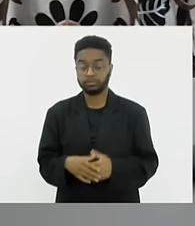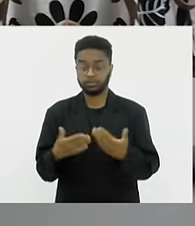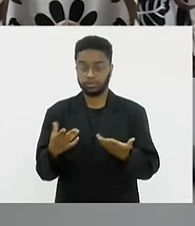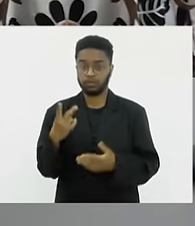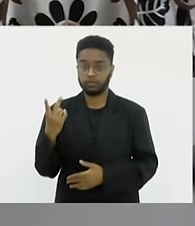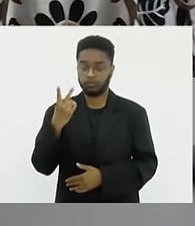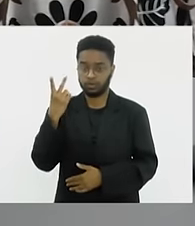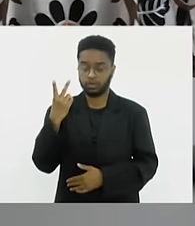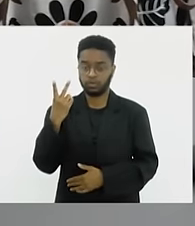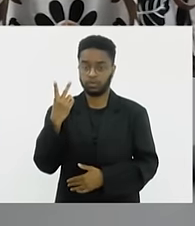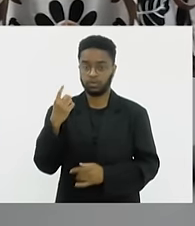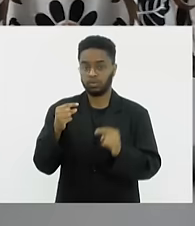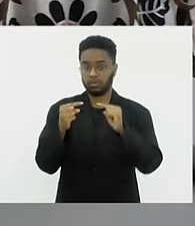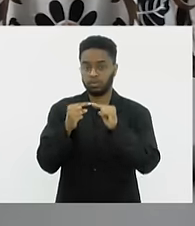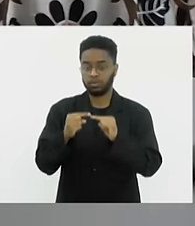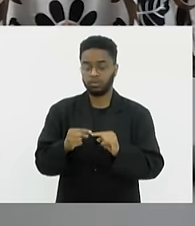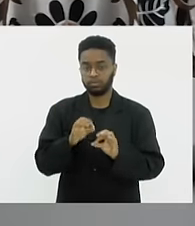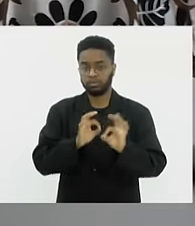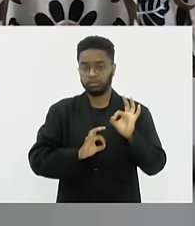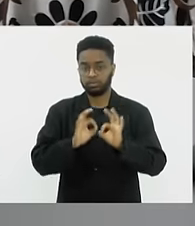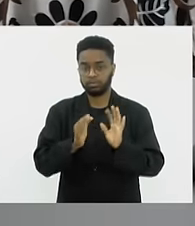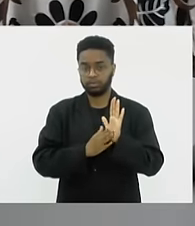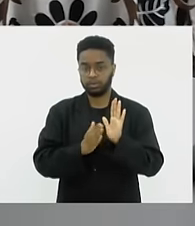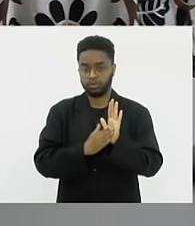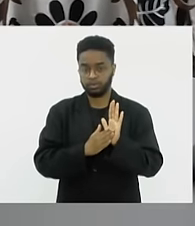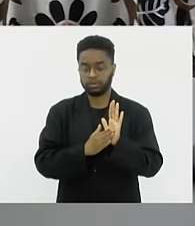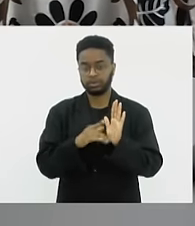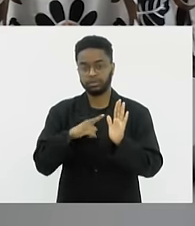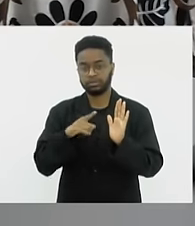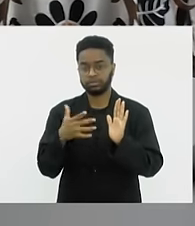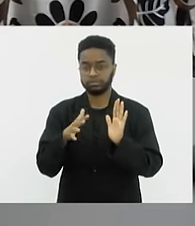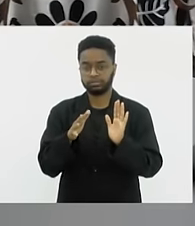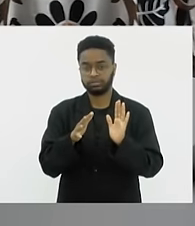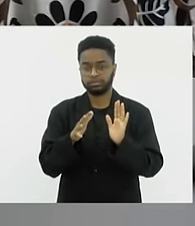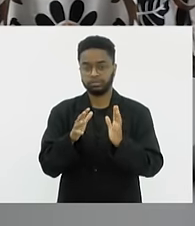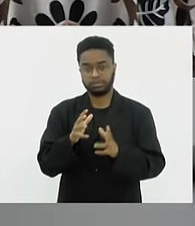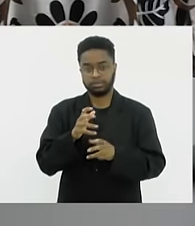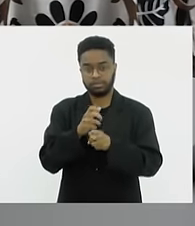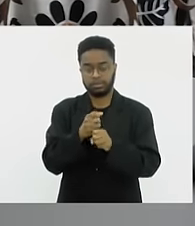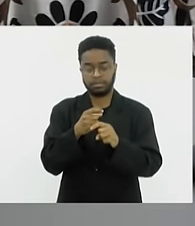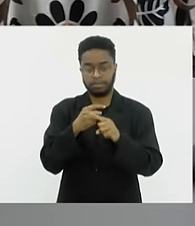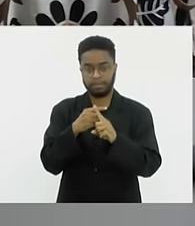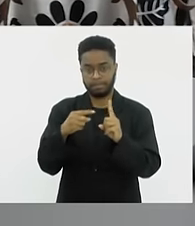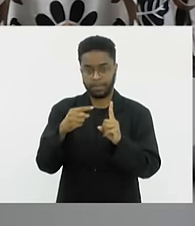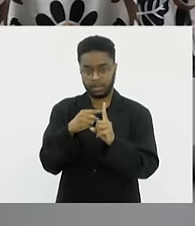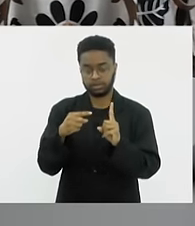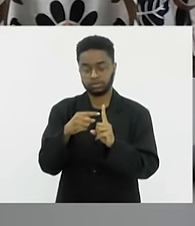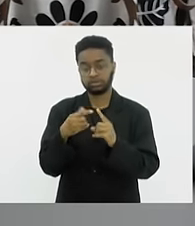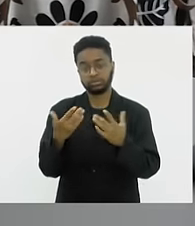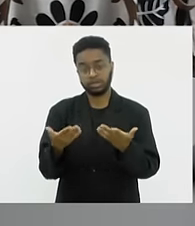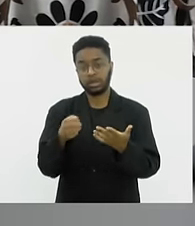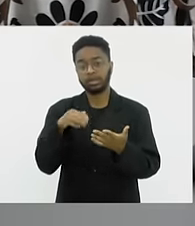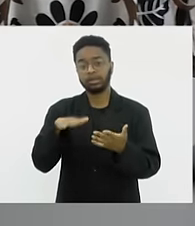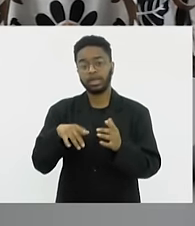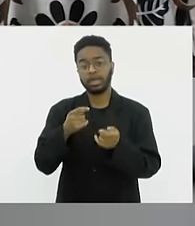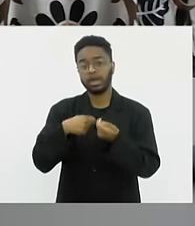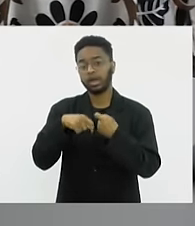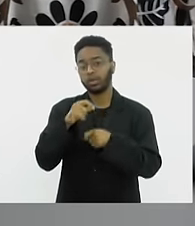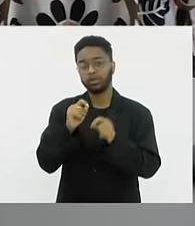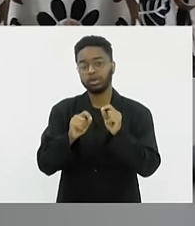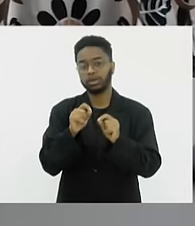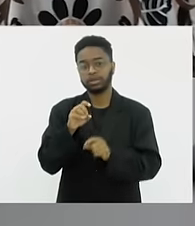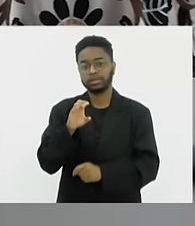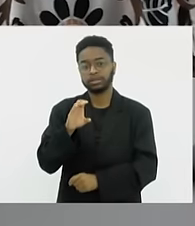é baseado em formulação de propostas, é uma média aritmética, é pregão eletrônico. Quem administra o pregão eletrônico é a